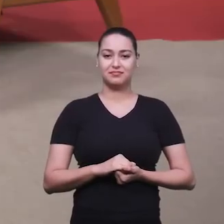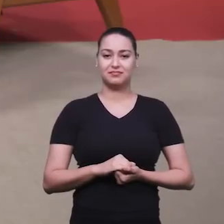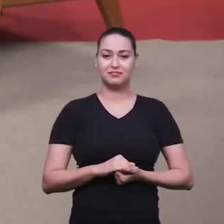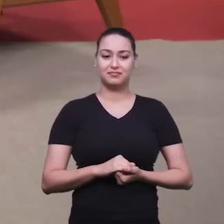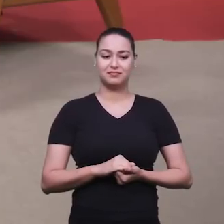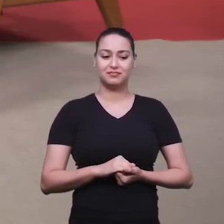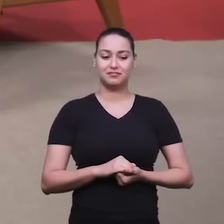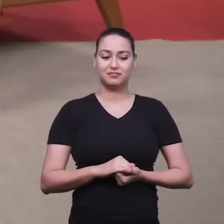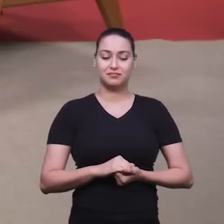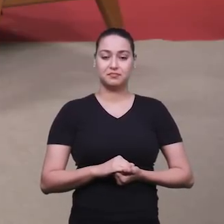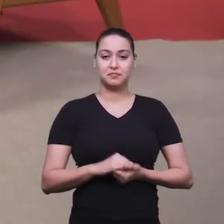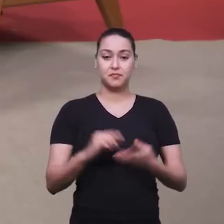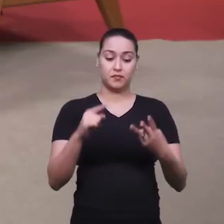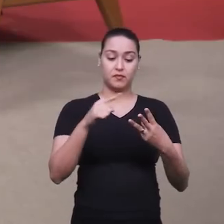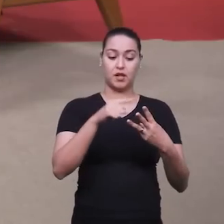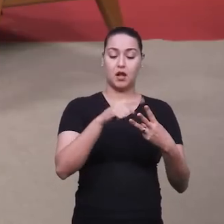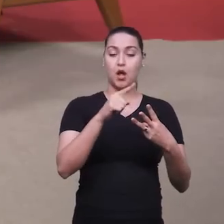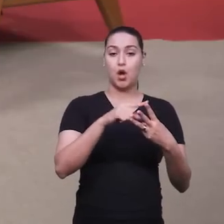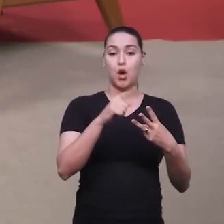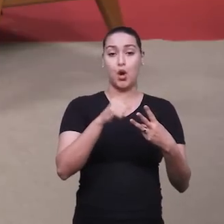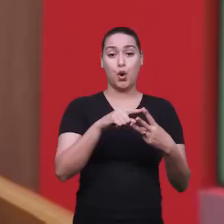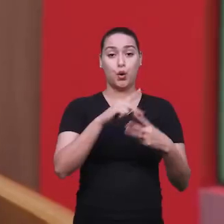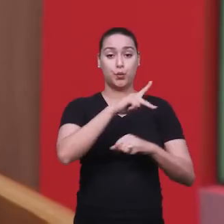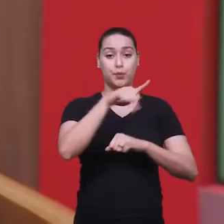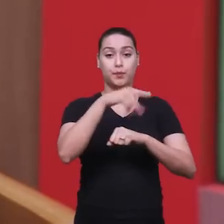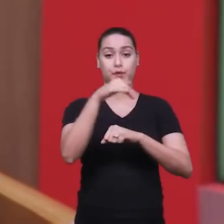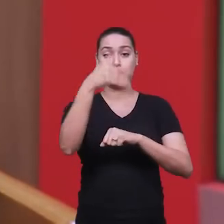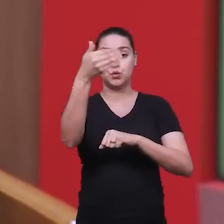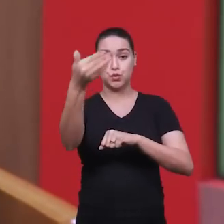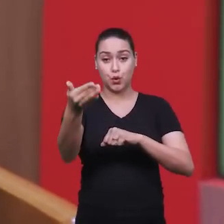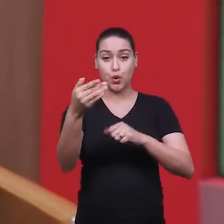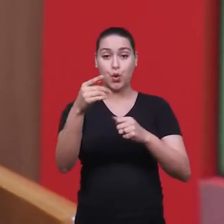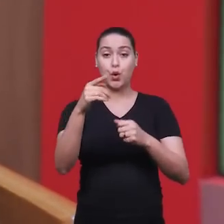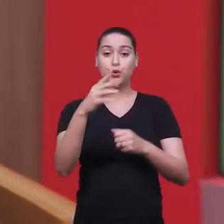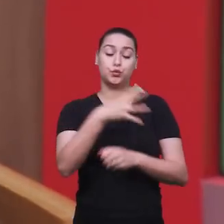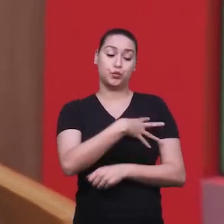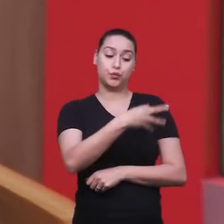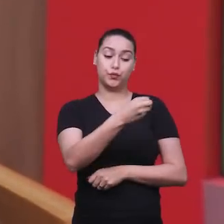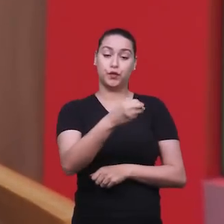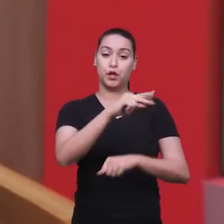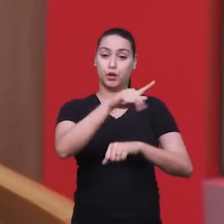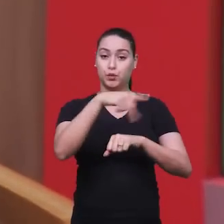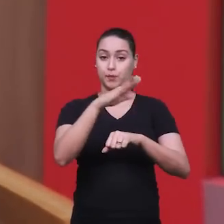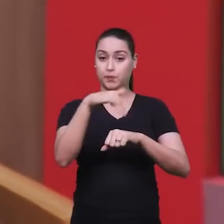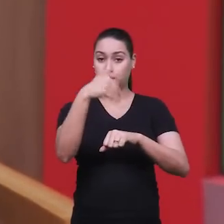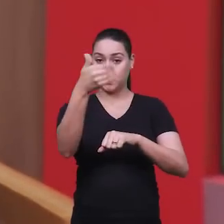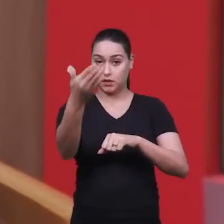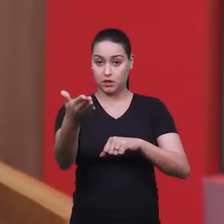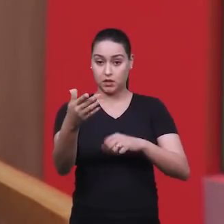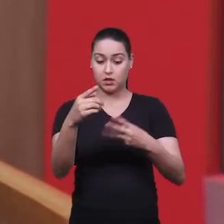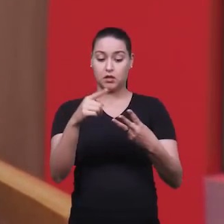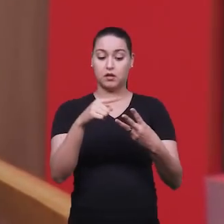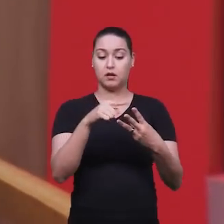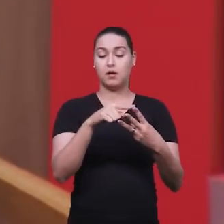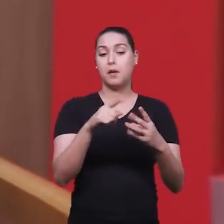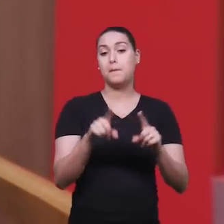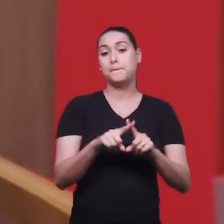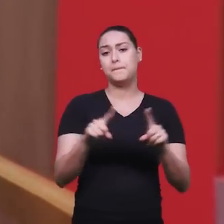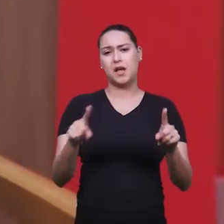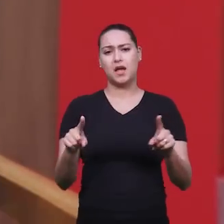permita, nós estamos aqui falando de, vamos lá, do estrangeiro, do filho do estrangeiro, mas nós